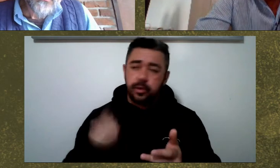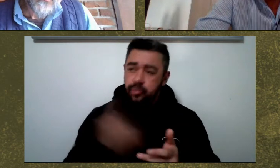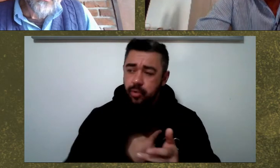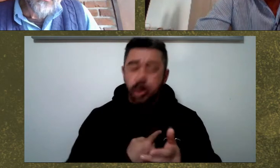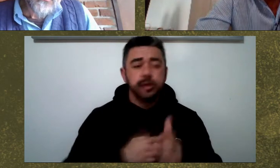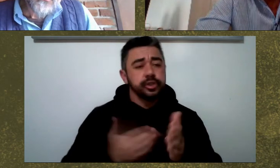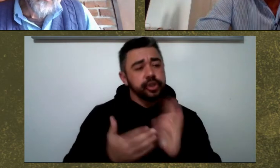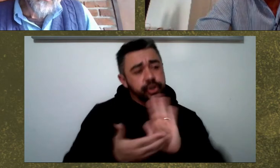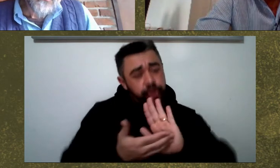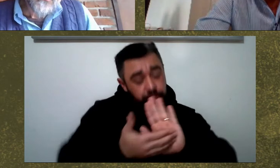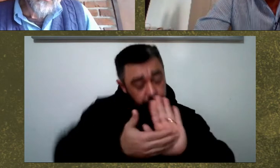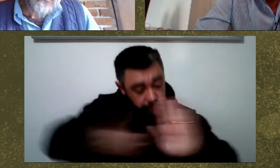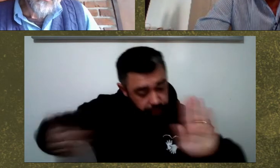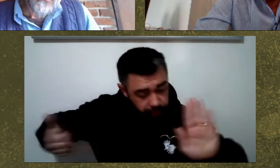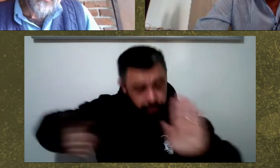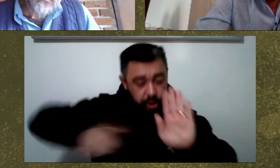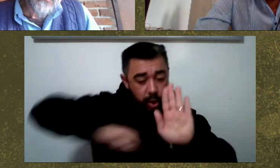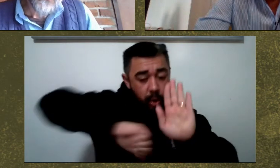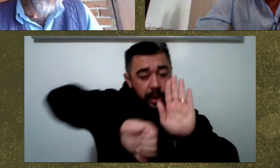decidida, como sabem,